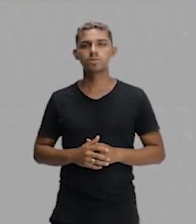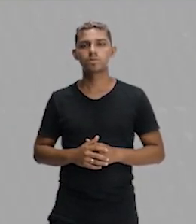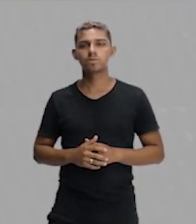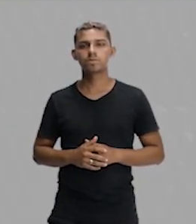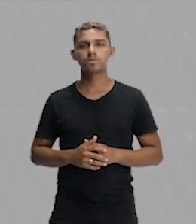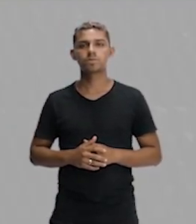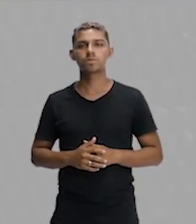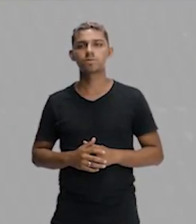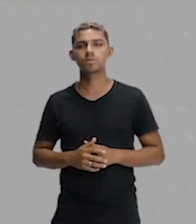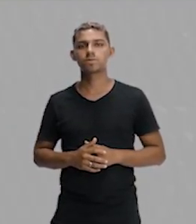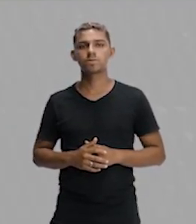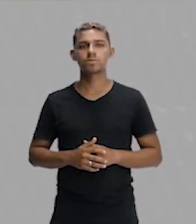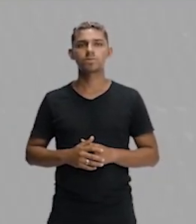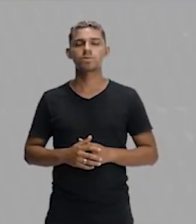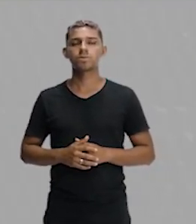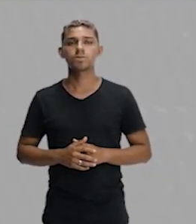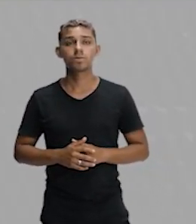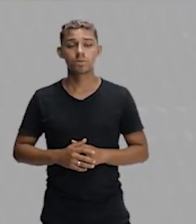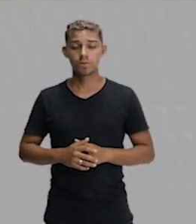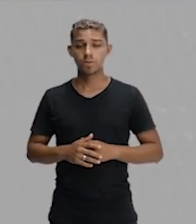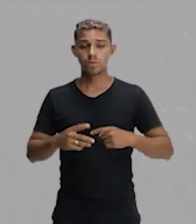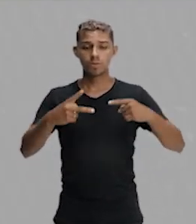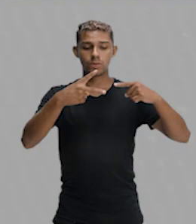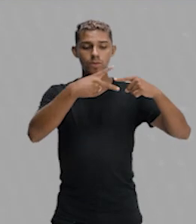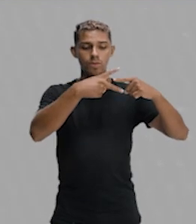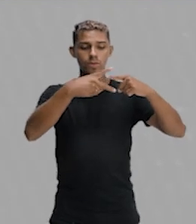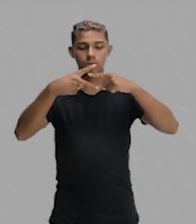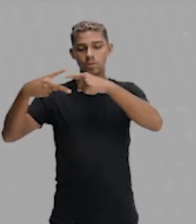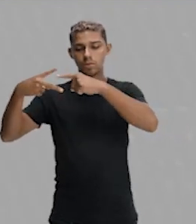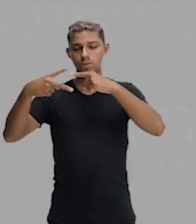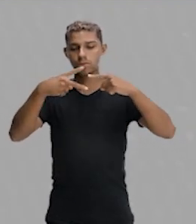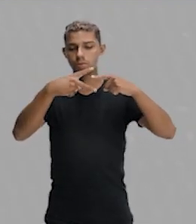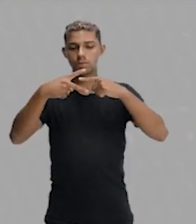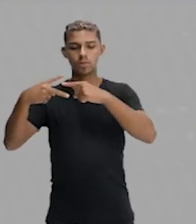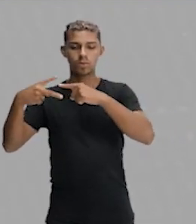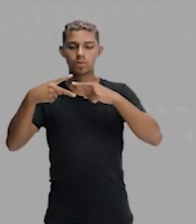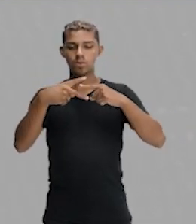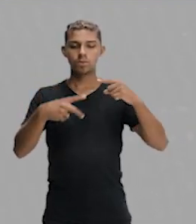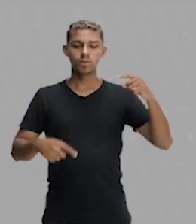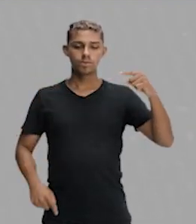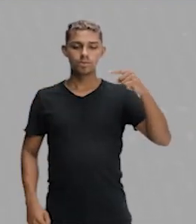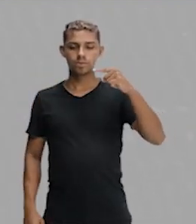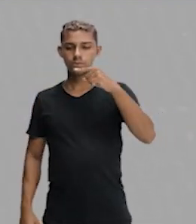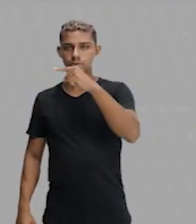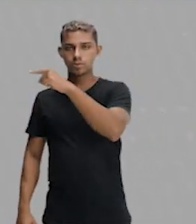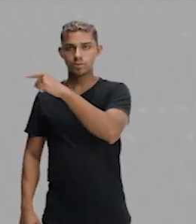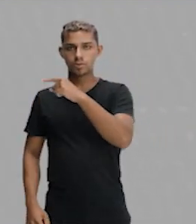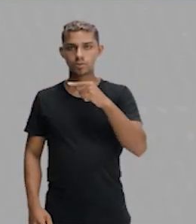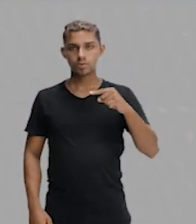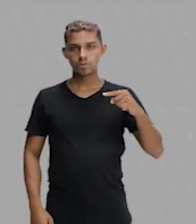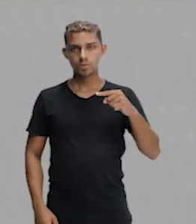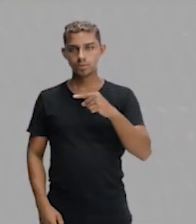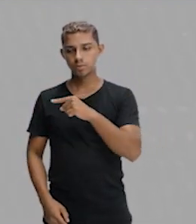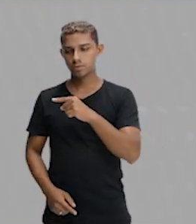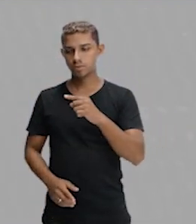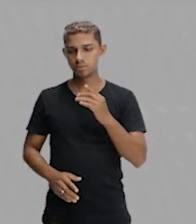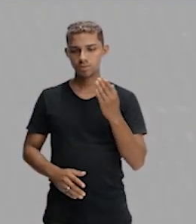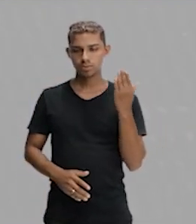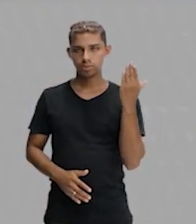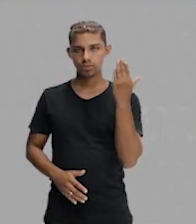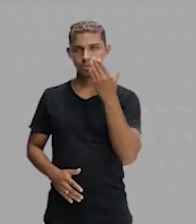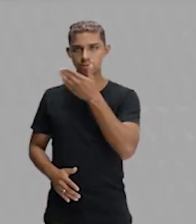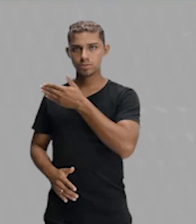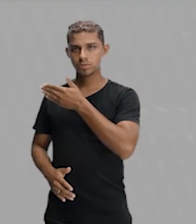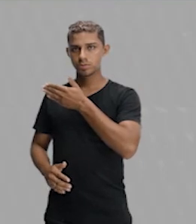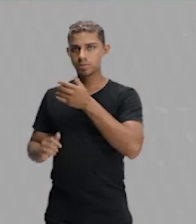para onde a seta está apontando, nós podemos fazer um comparativo aqui com a figura. Para onde a seta aponta,